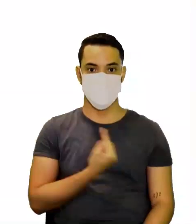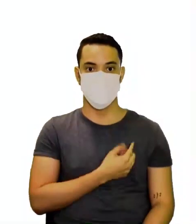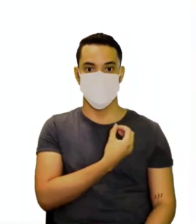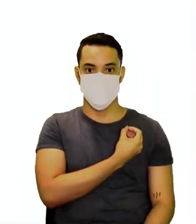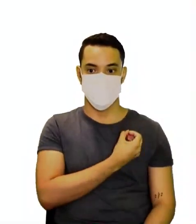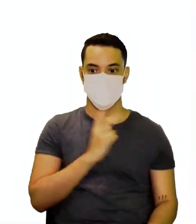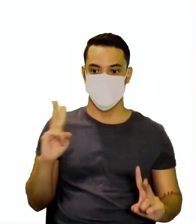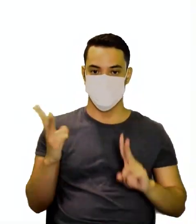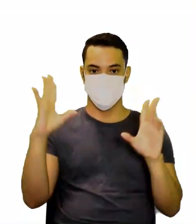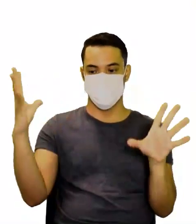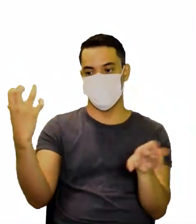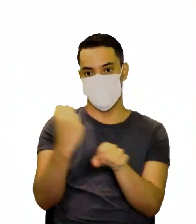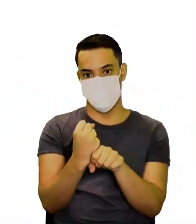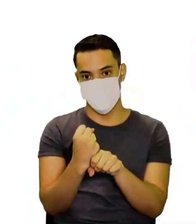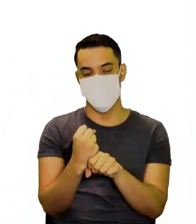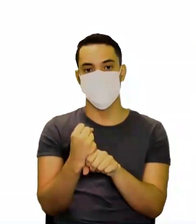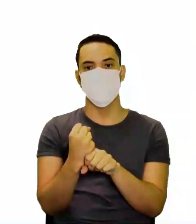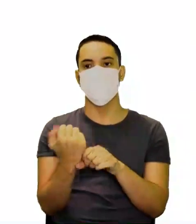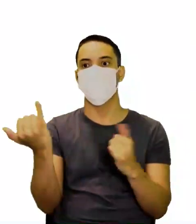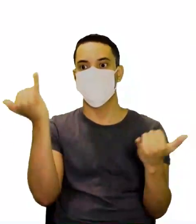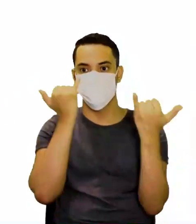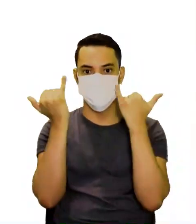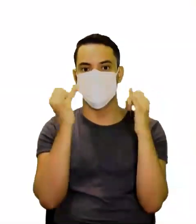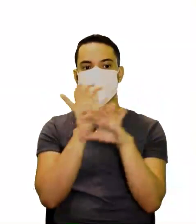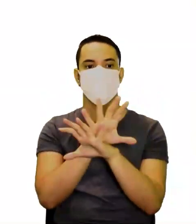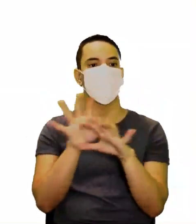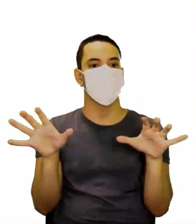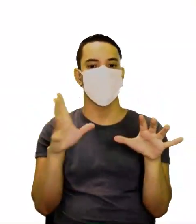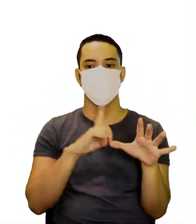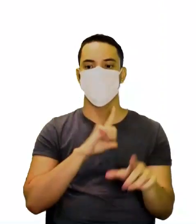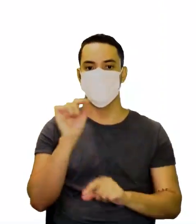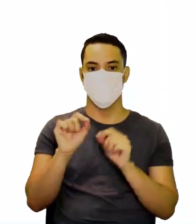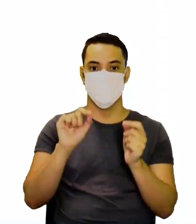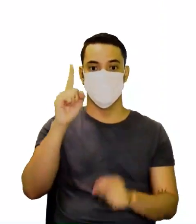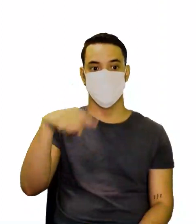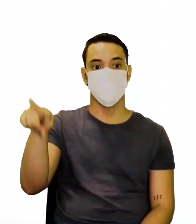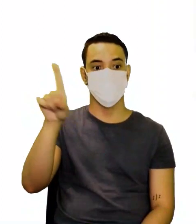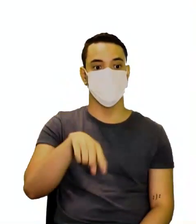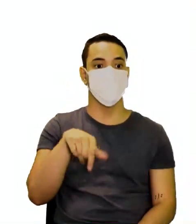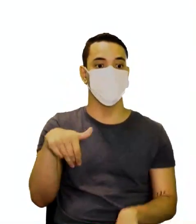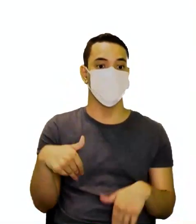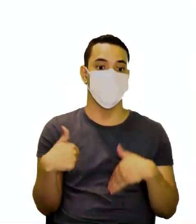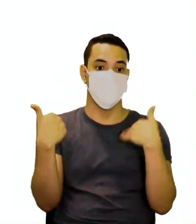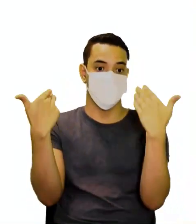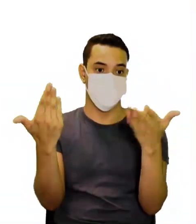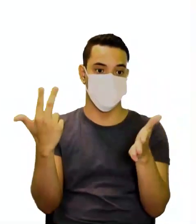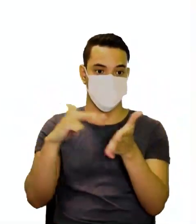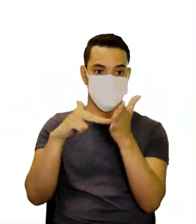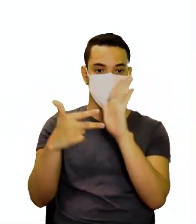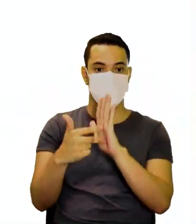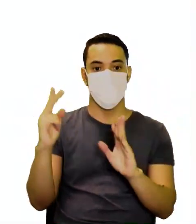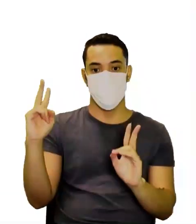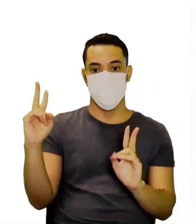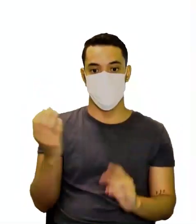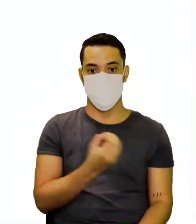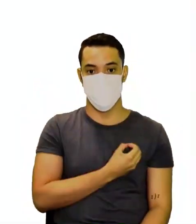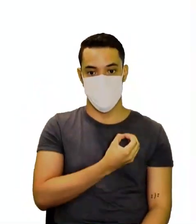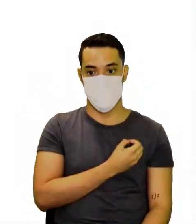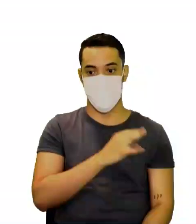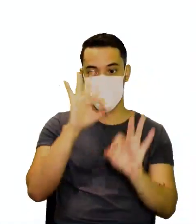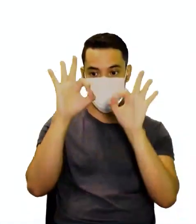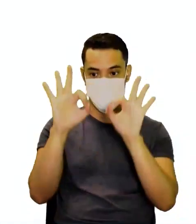valores, ok? Bom, com base nessas informações, assinale a alternativa que corresponde aos valores